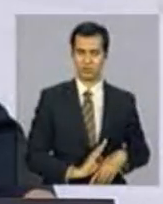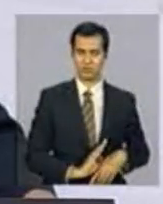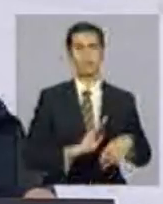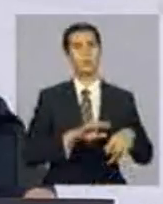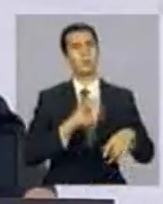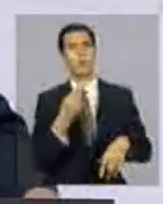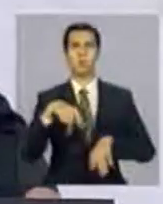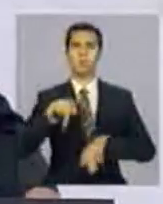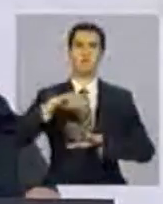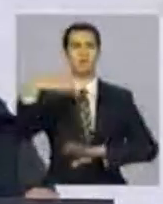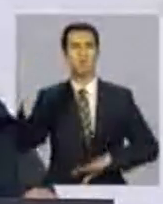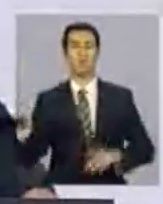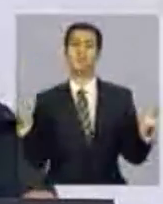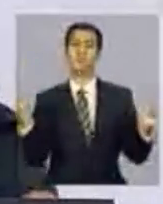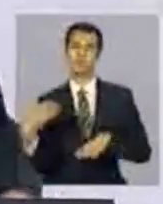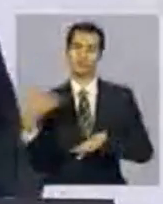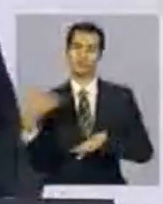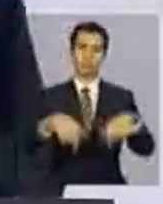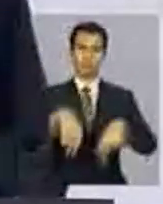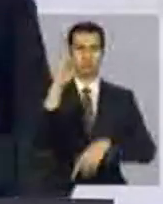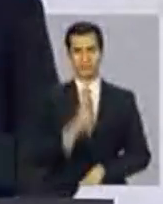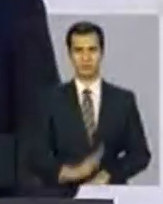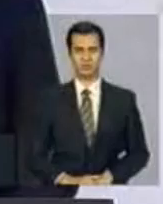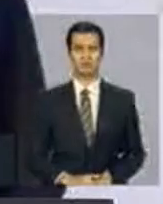internacionais ao nosso país.